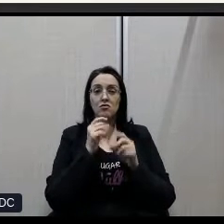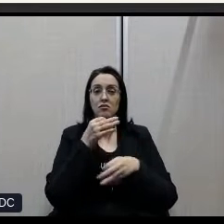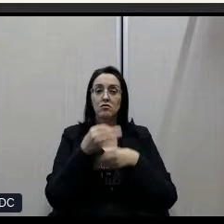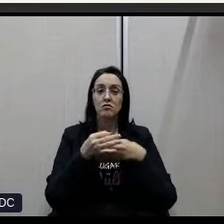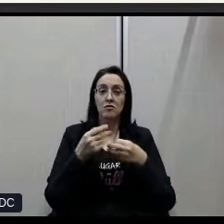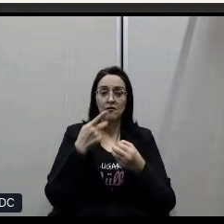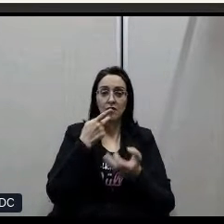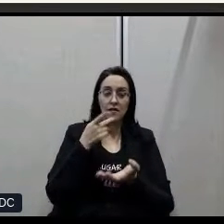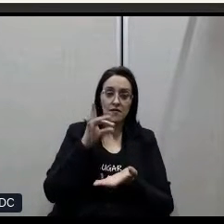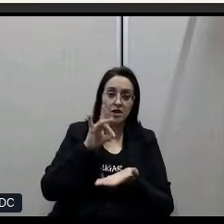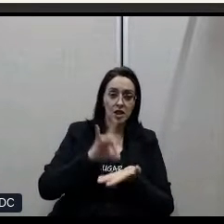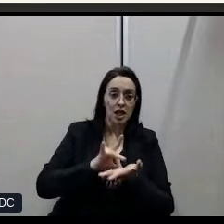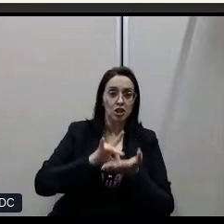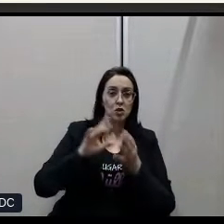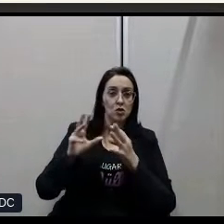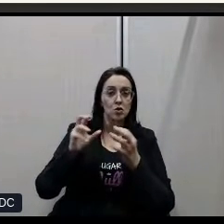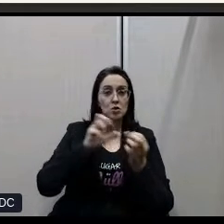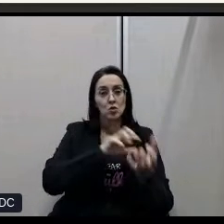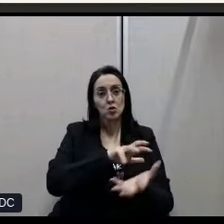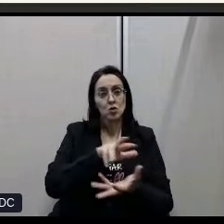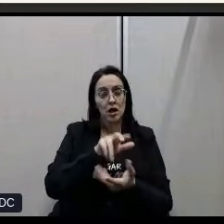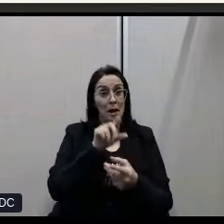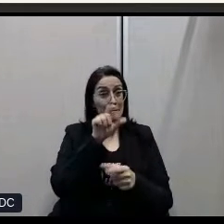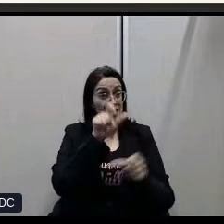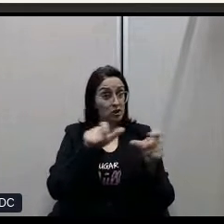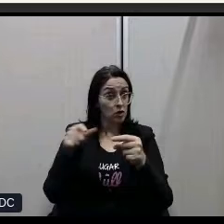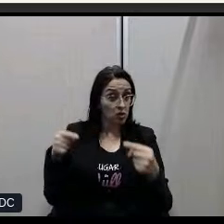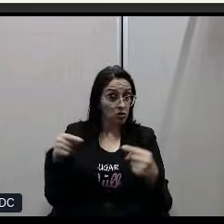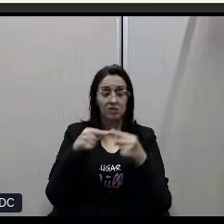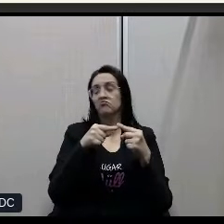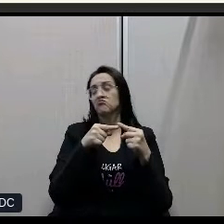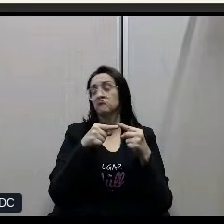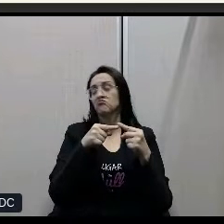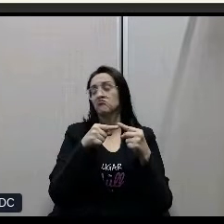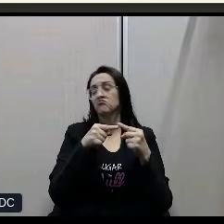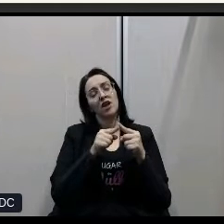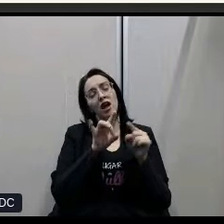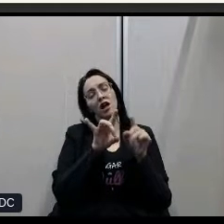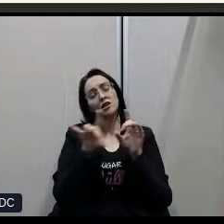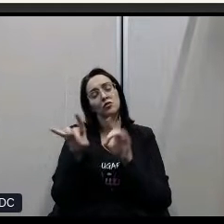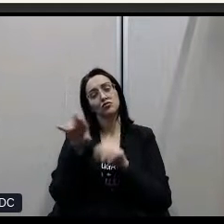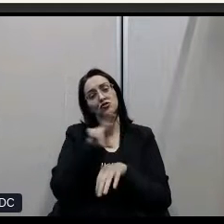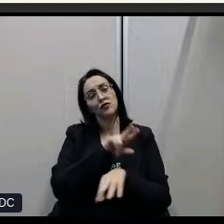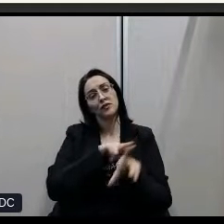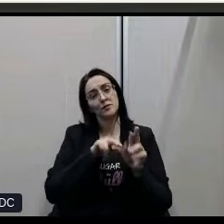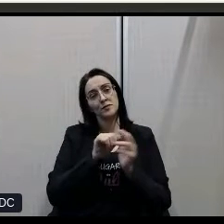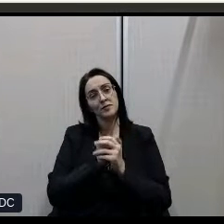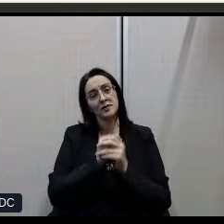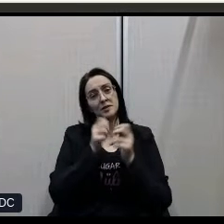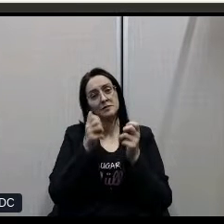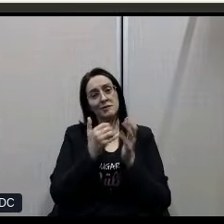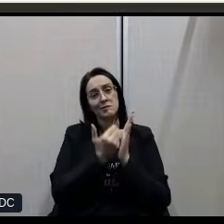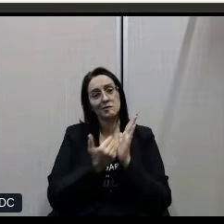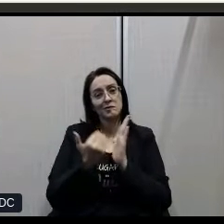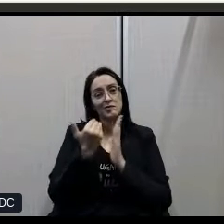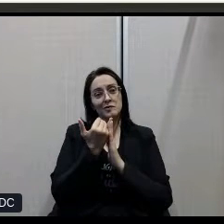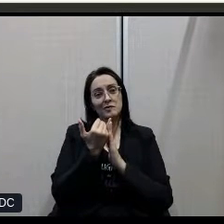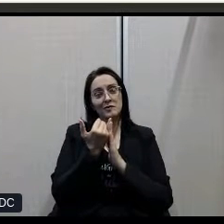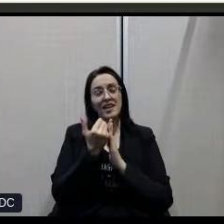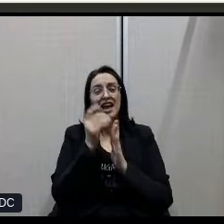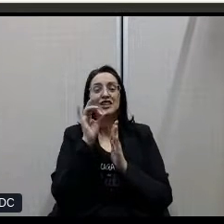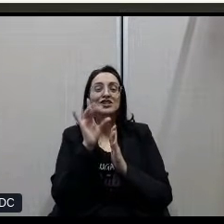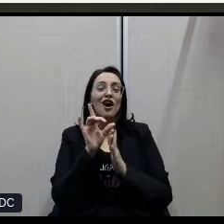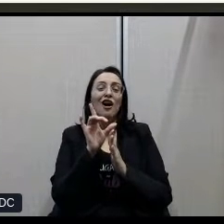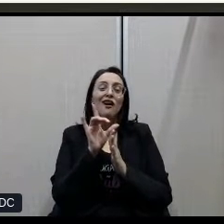como uma verdade universal que se aplica em todas as pessoas, tá bom? E, além disso, o que eu vou falar com vocês são